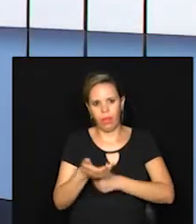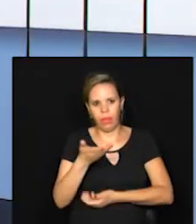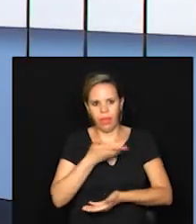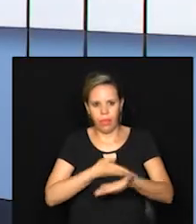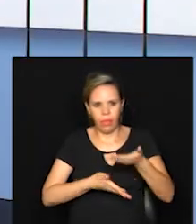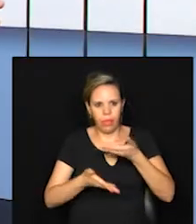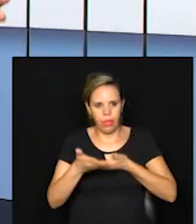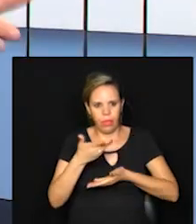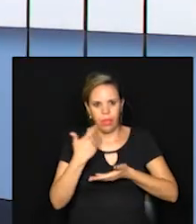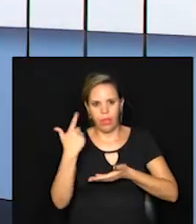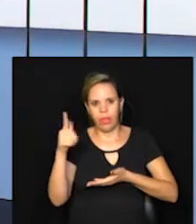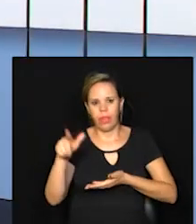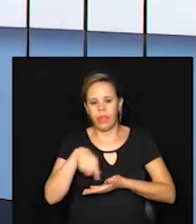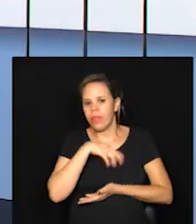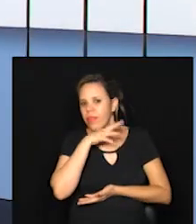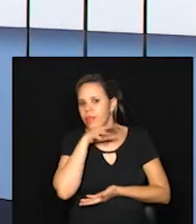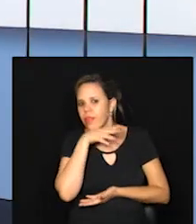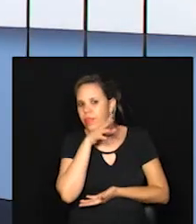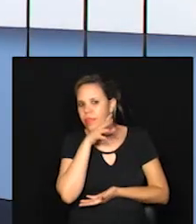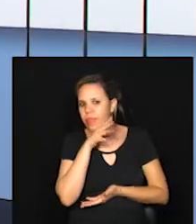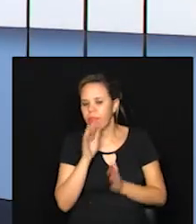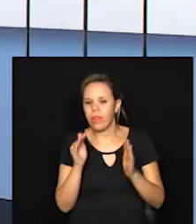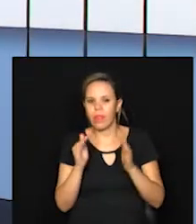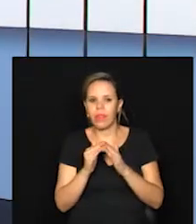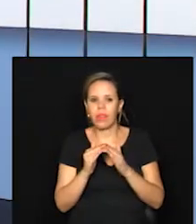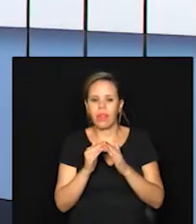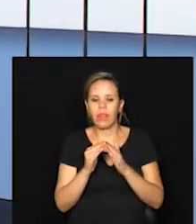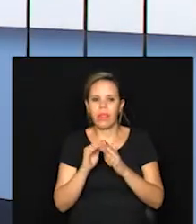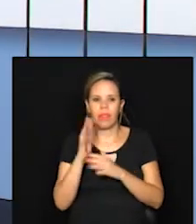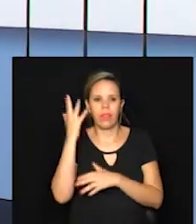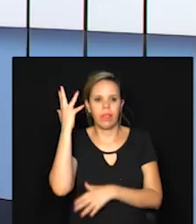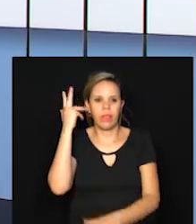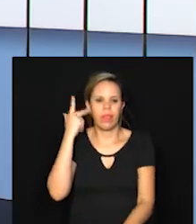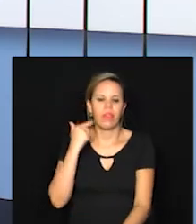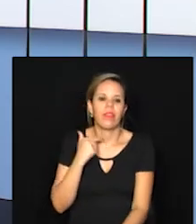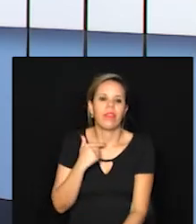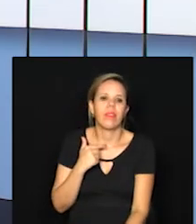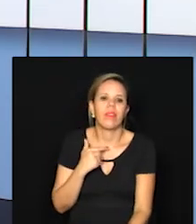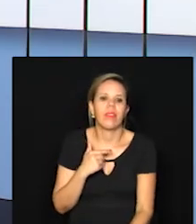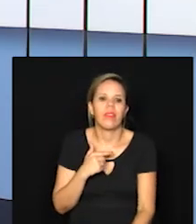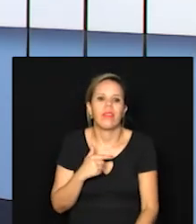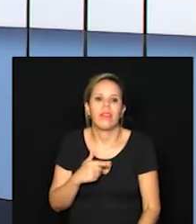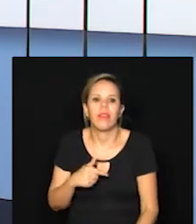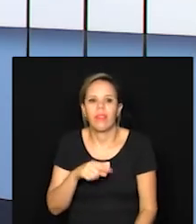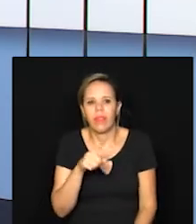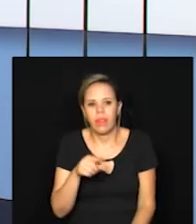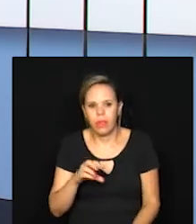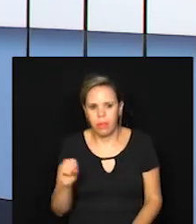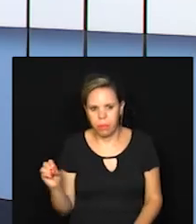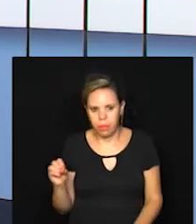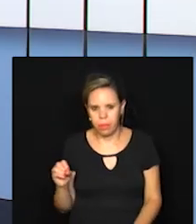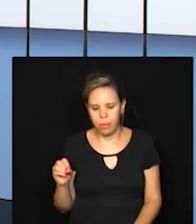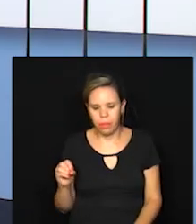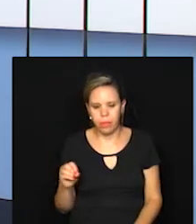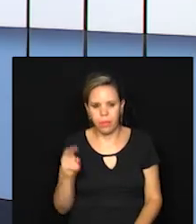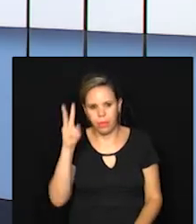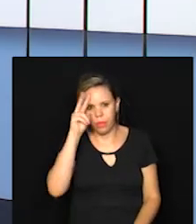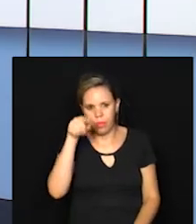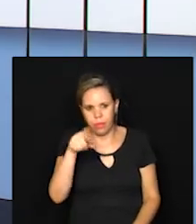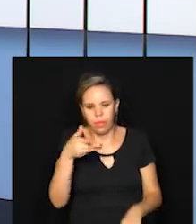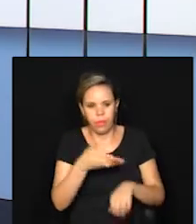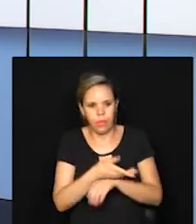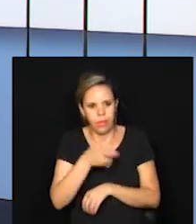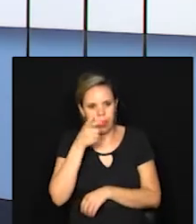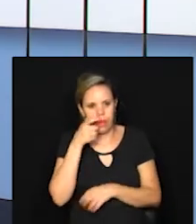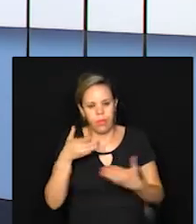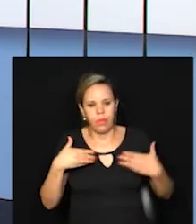convivência aí com os outros animais que moram aí no parque do zoo ali do Bosque do Jequitibás. Lembrando que quando você for passear,